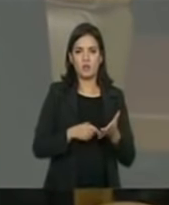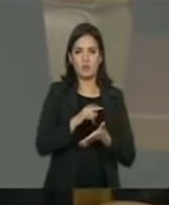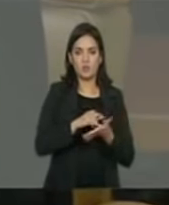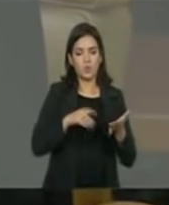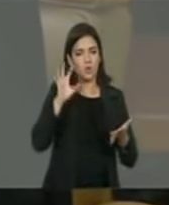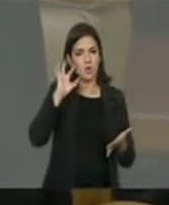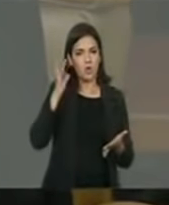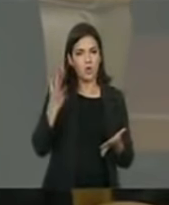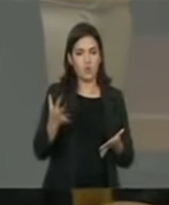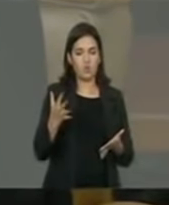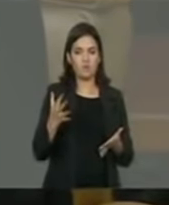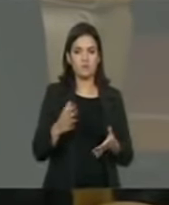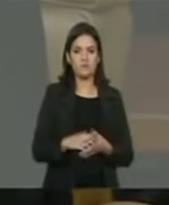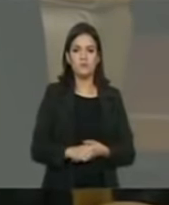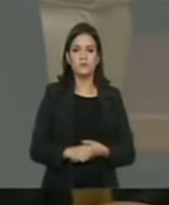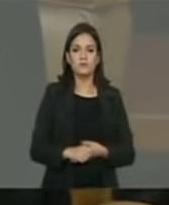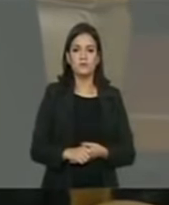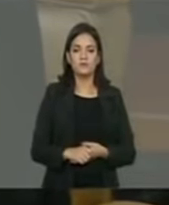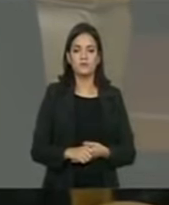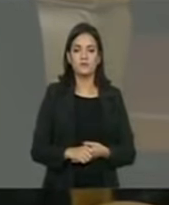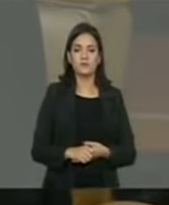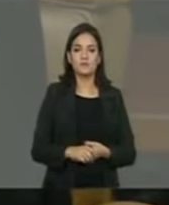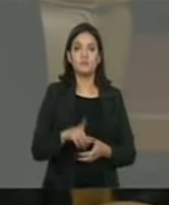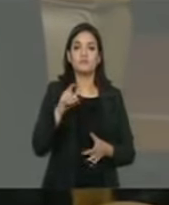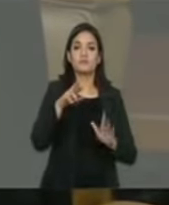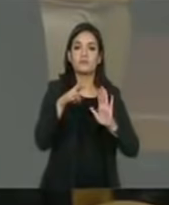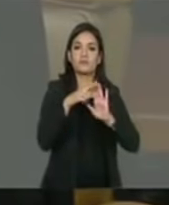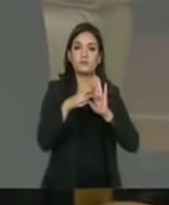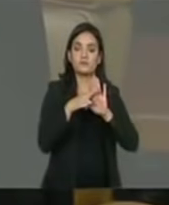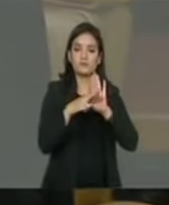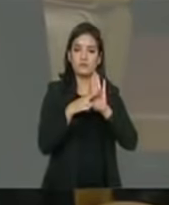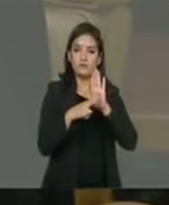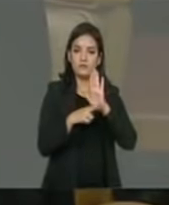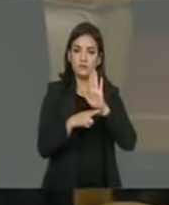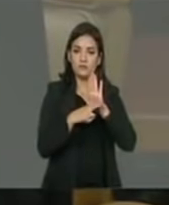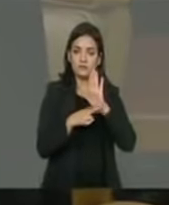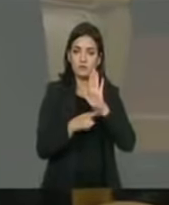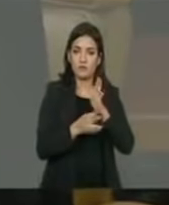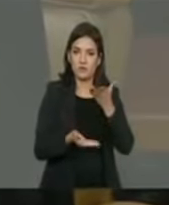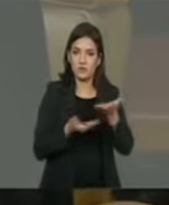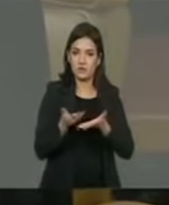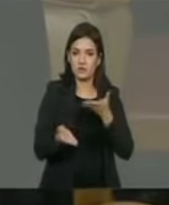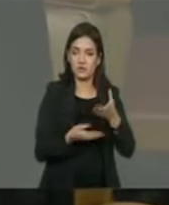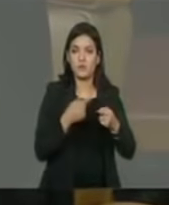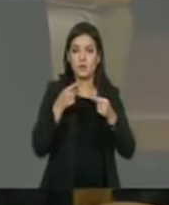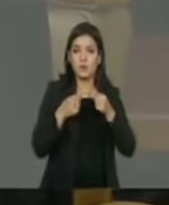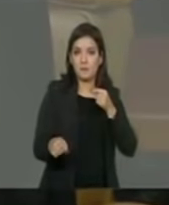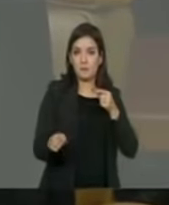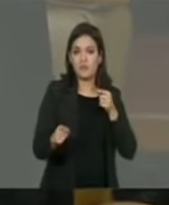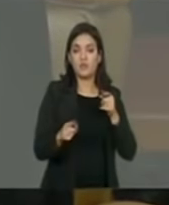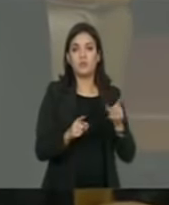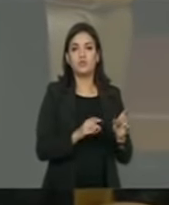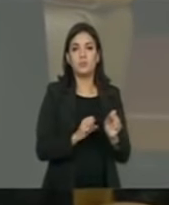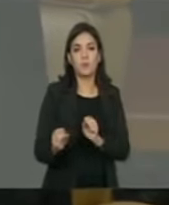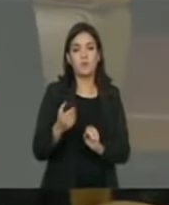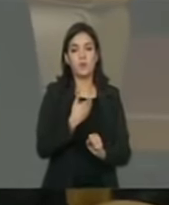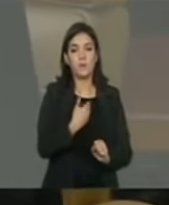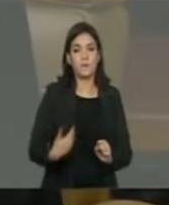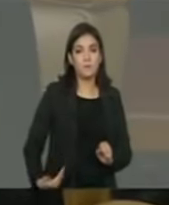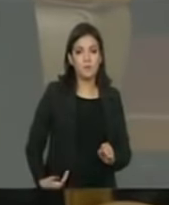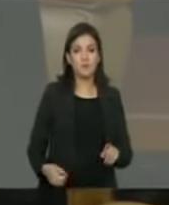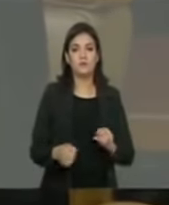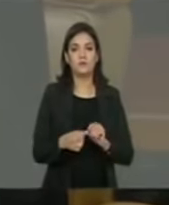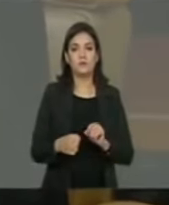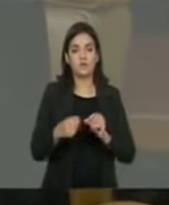até consegue uma regra de tratamento que impede o poder público de agir que impede o poder público de se